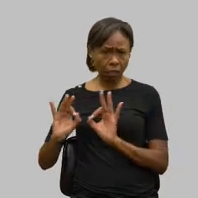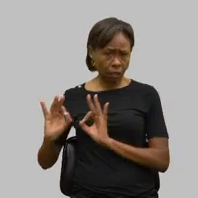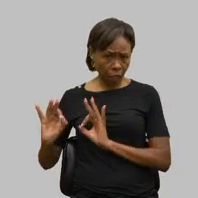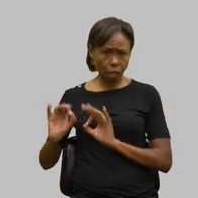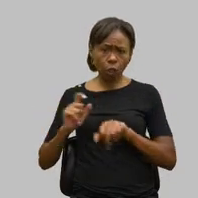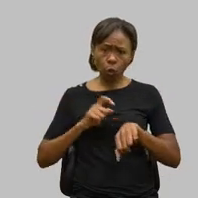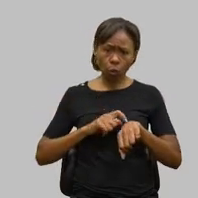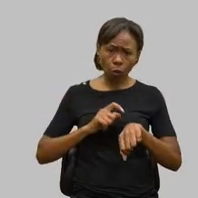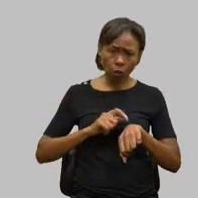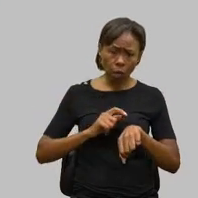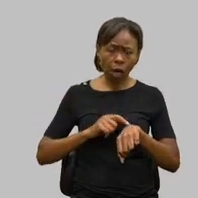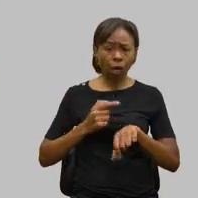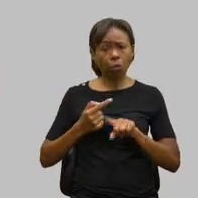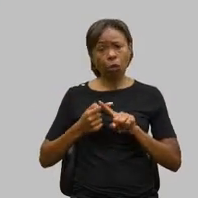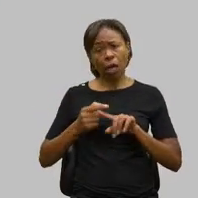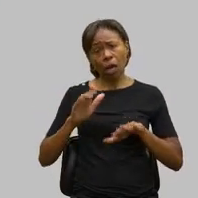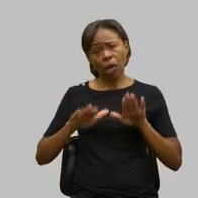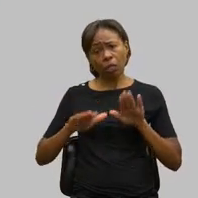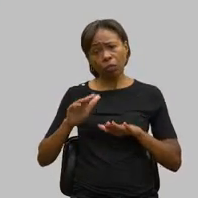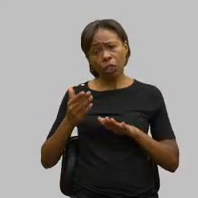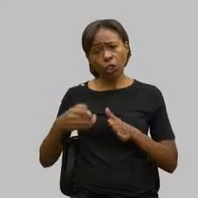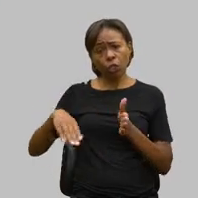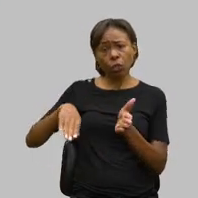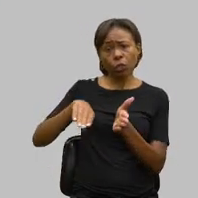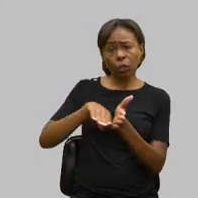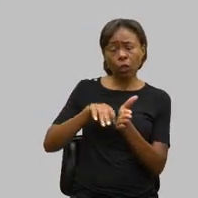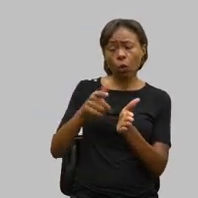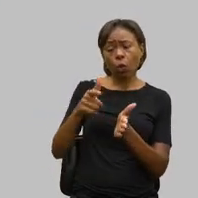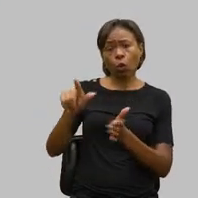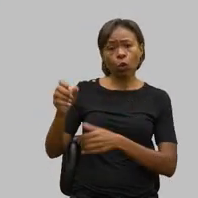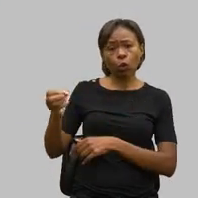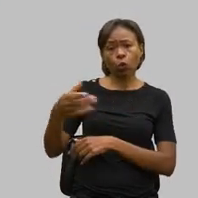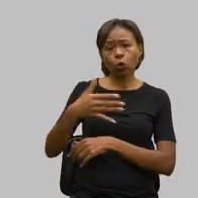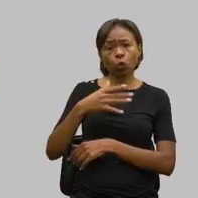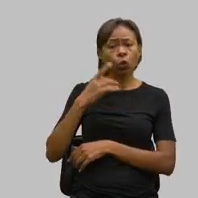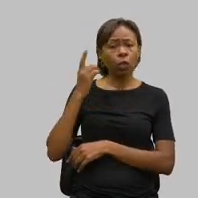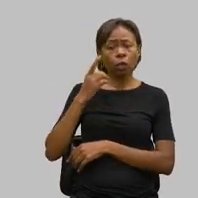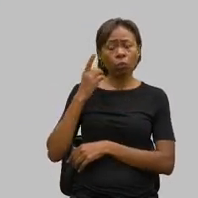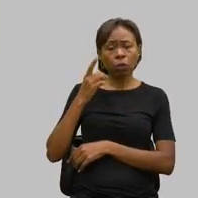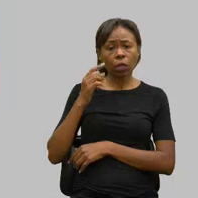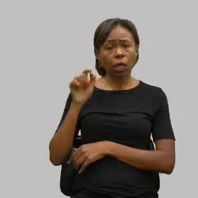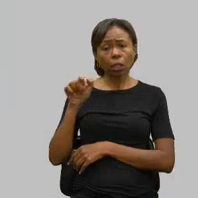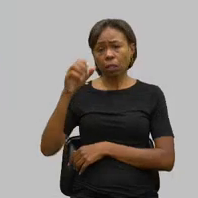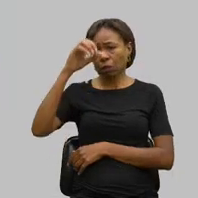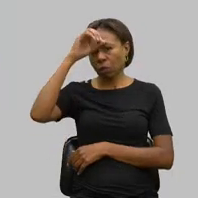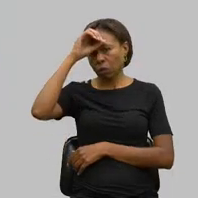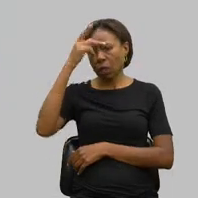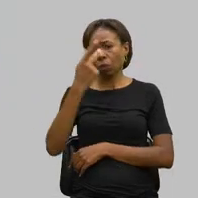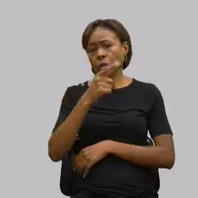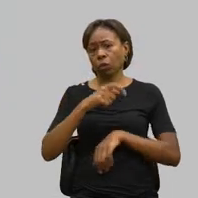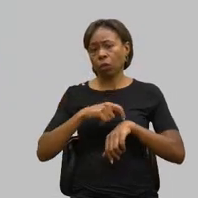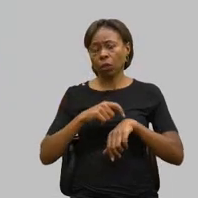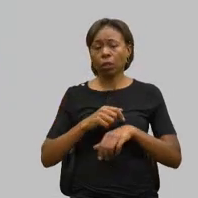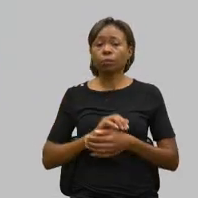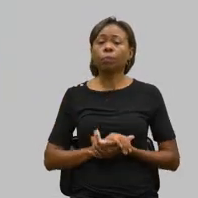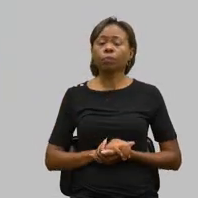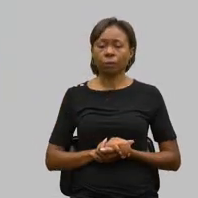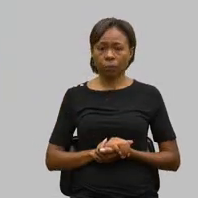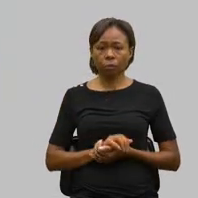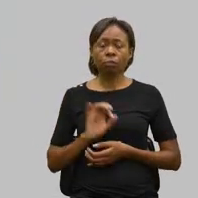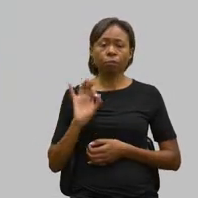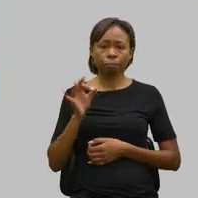deputados posteriormente, que saibam como será realmente o andamento do trabalho de vossa excelência. Só isso. Bom, ótimo. Ficar muito bem